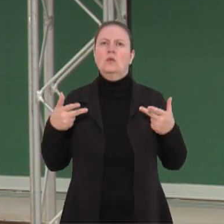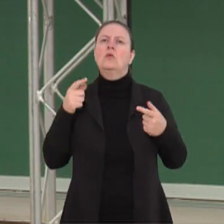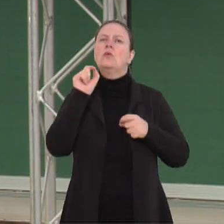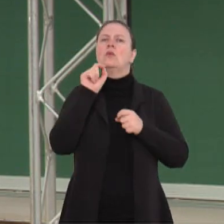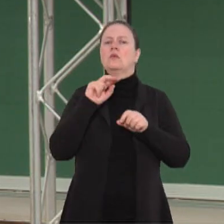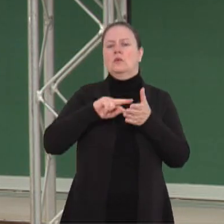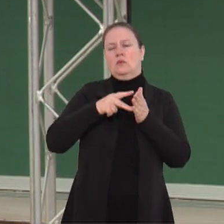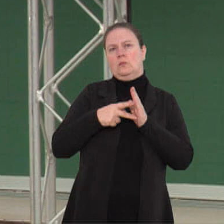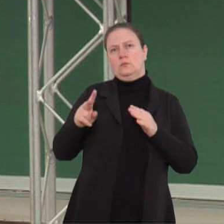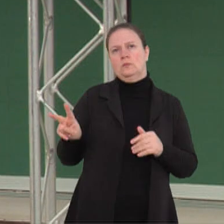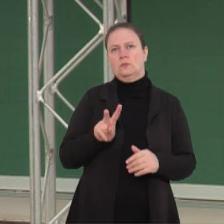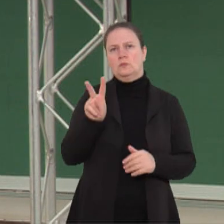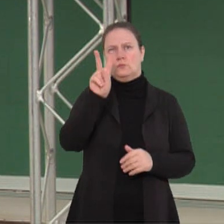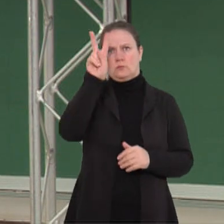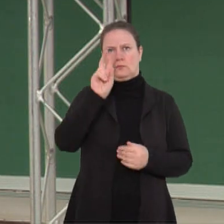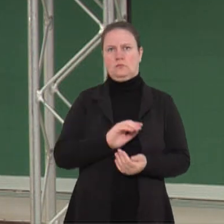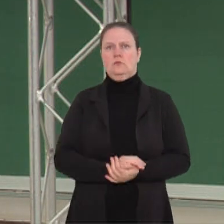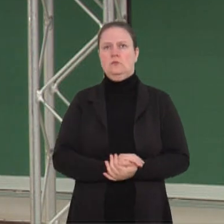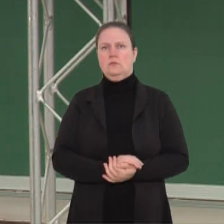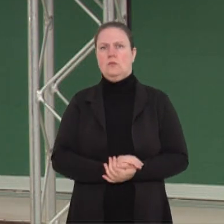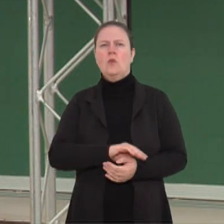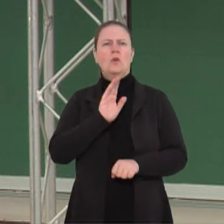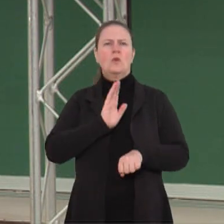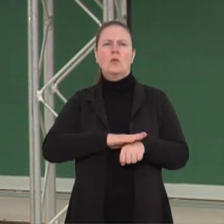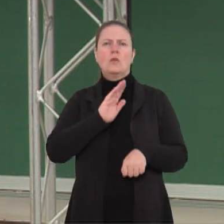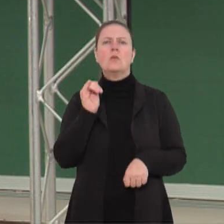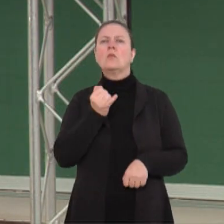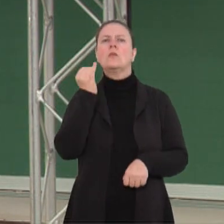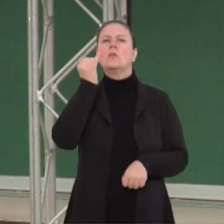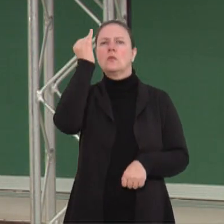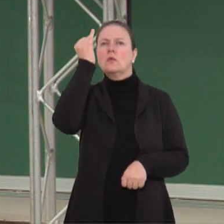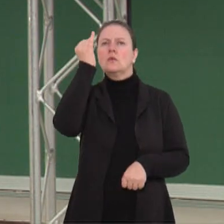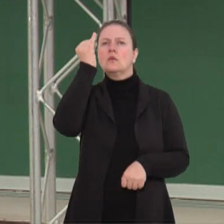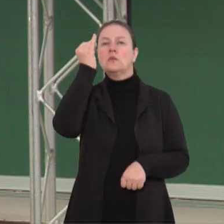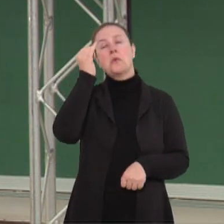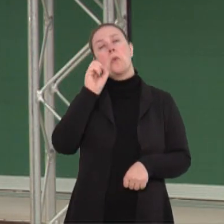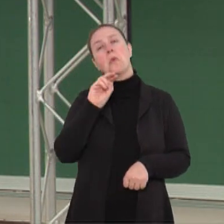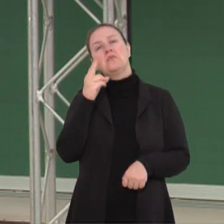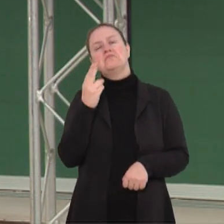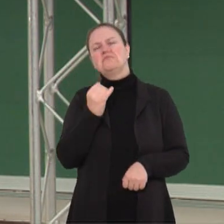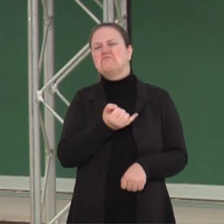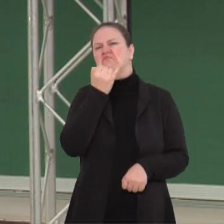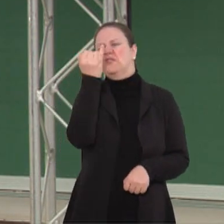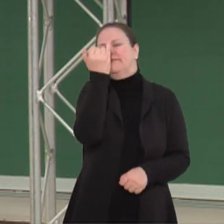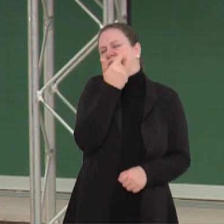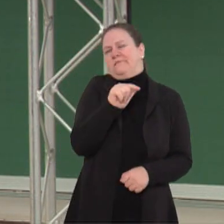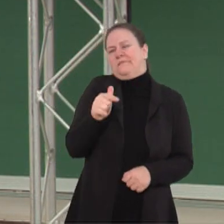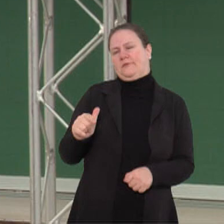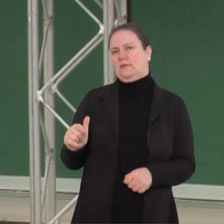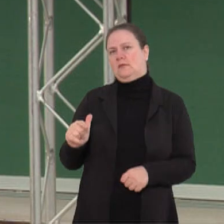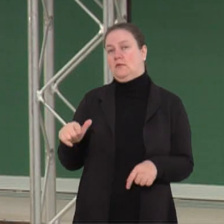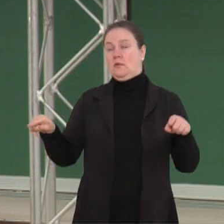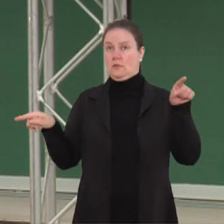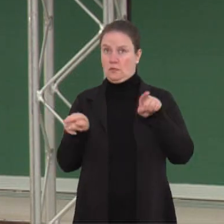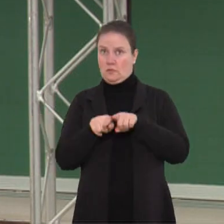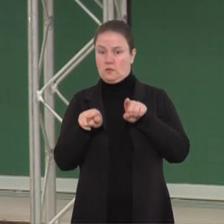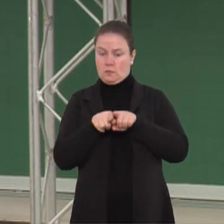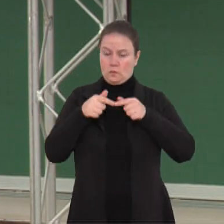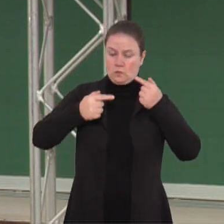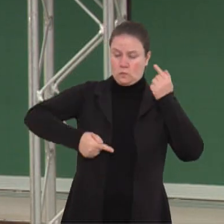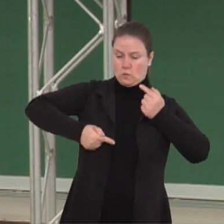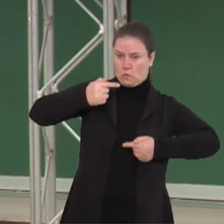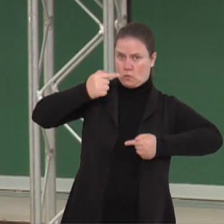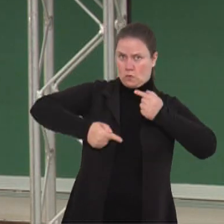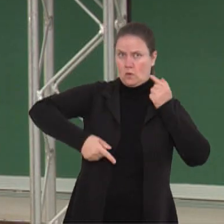o aspecto do que achamos importante e não importante. E política entra nos